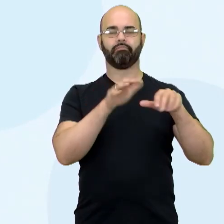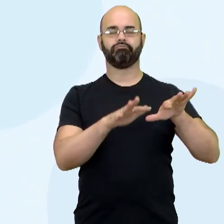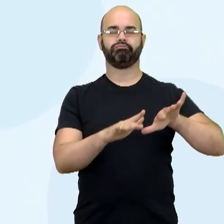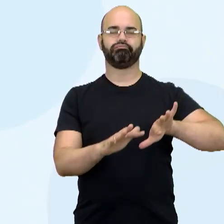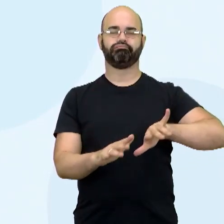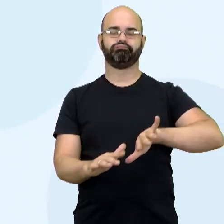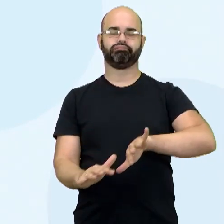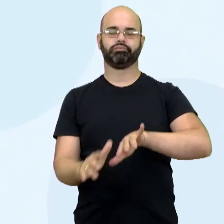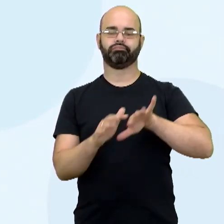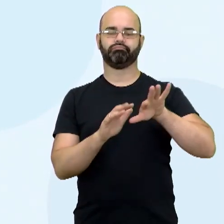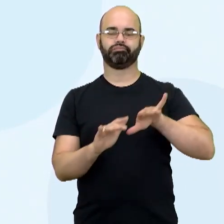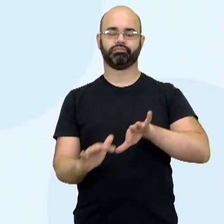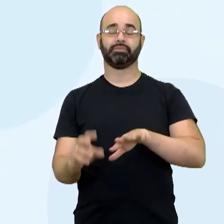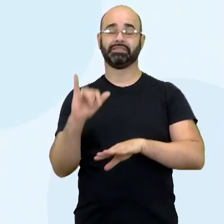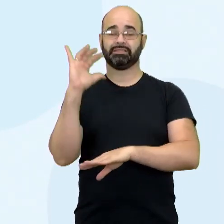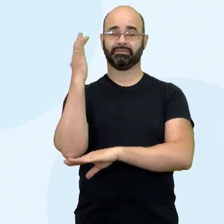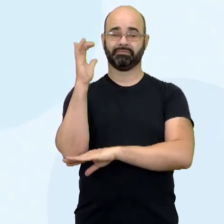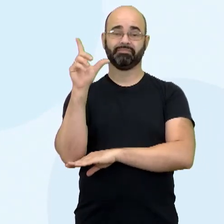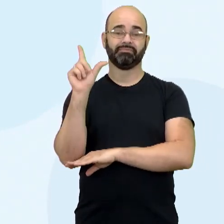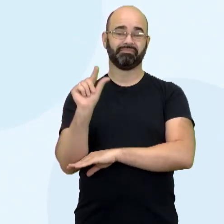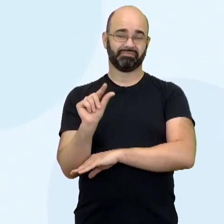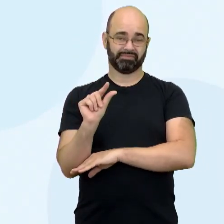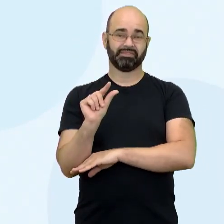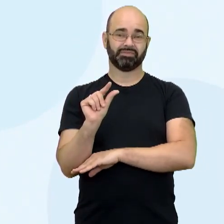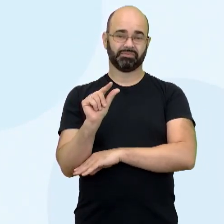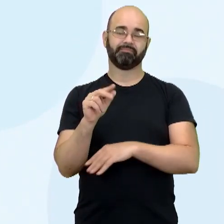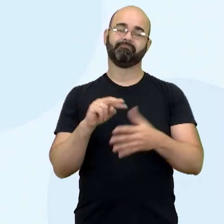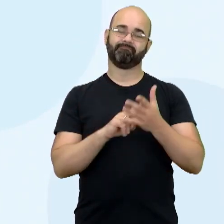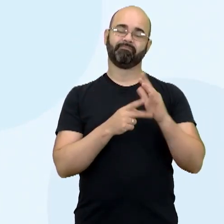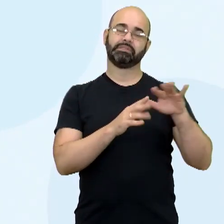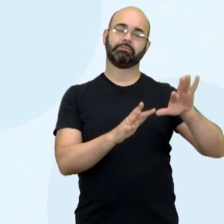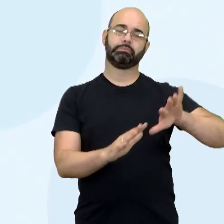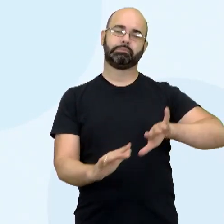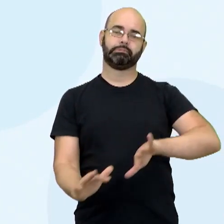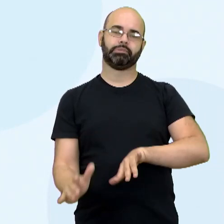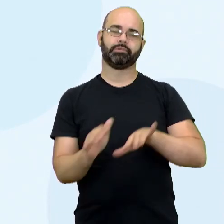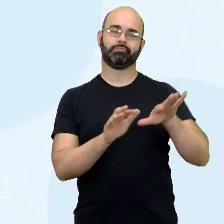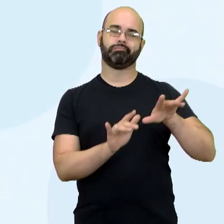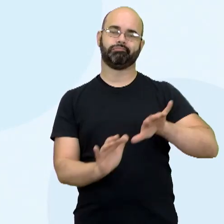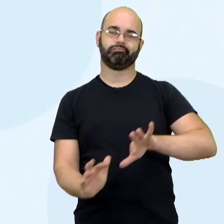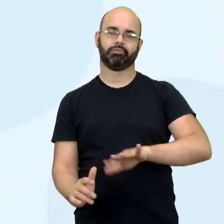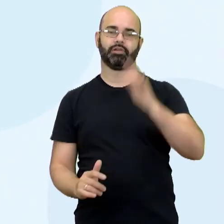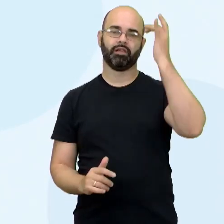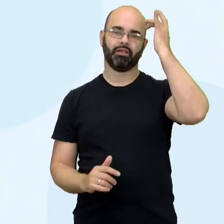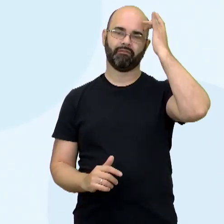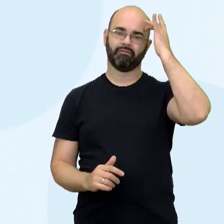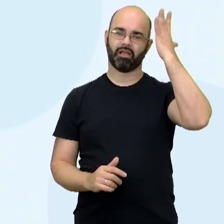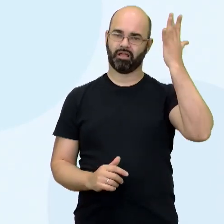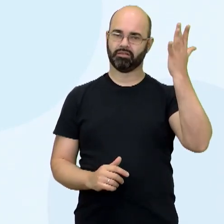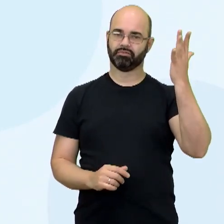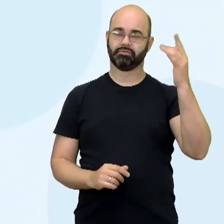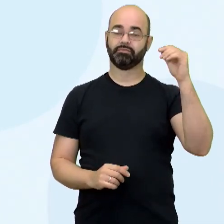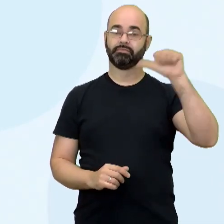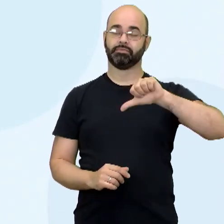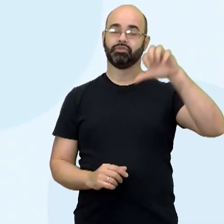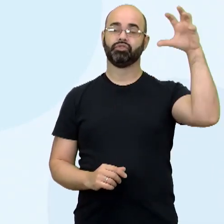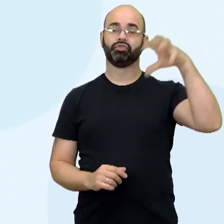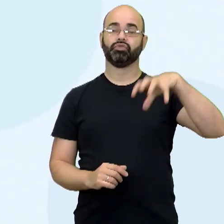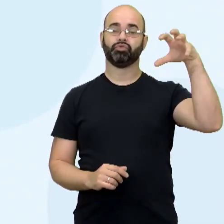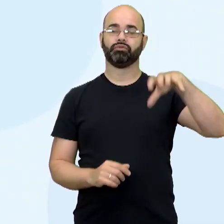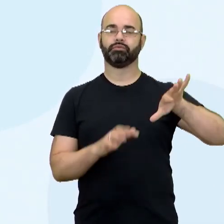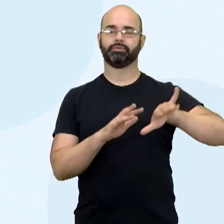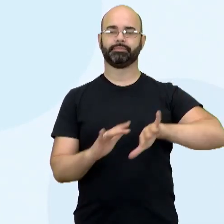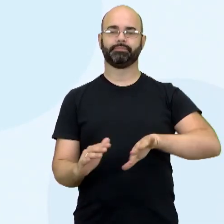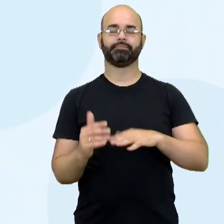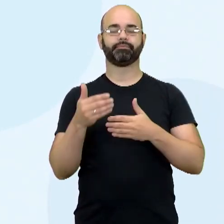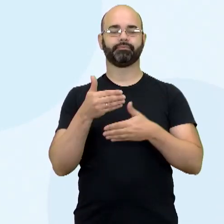que quanto menos vegetação, maior o processo aí, né, erosivo, principalmente vindo aí das chuvas. Já podemos ir